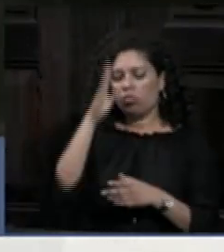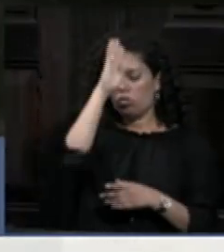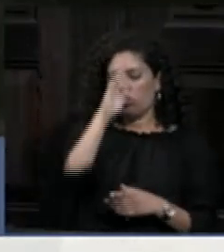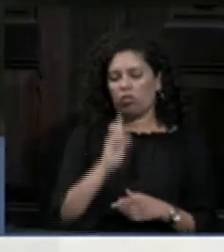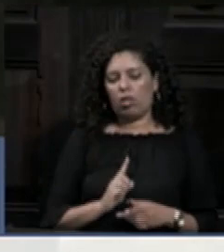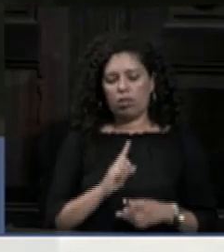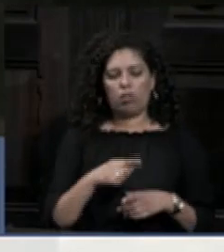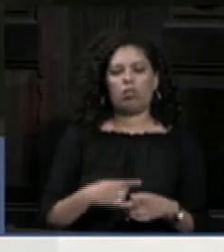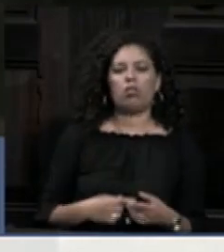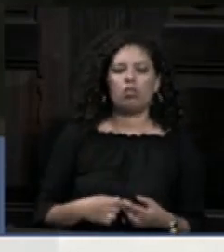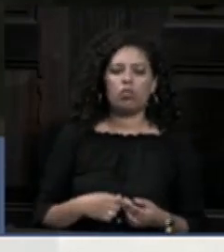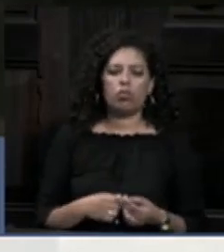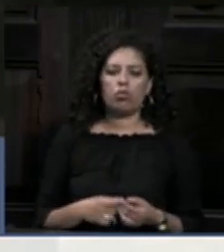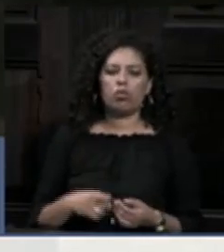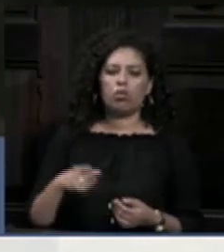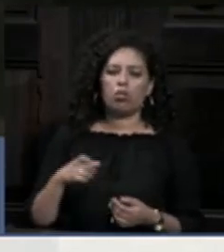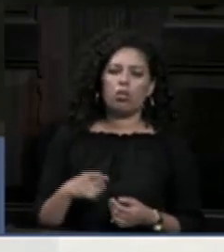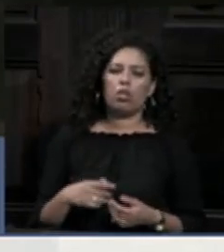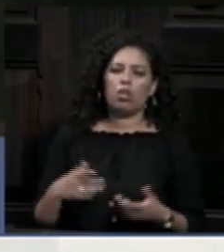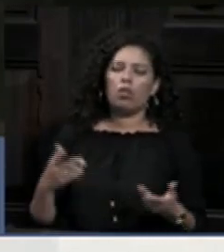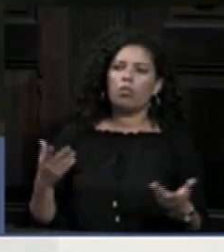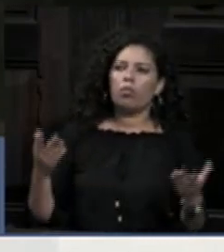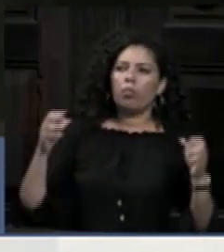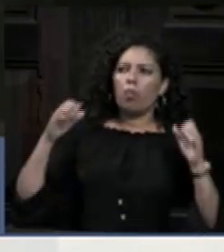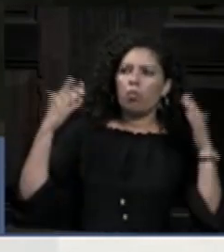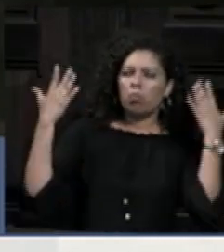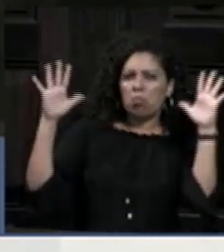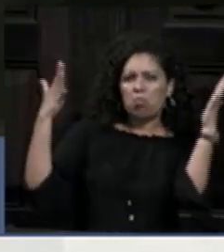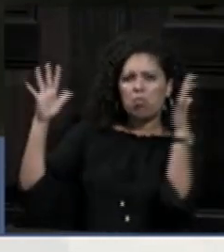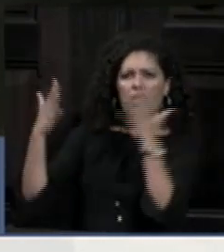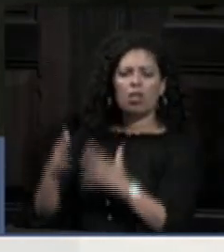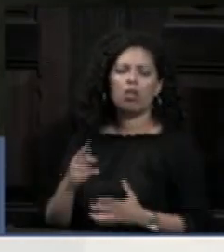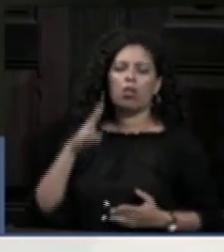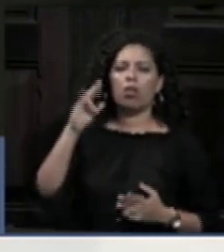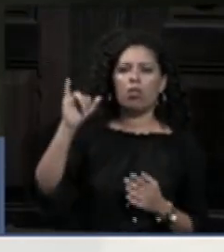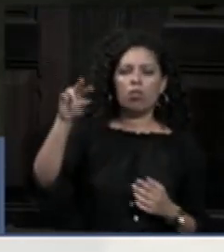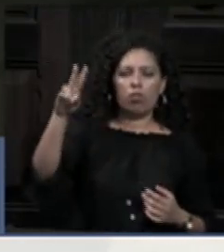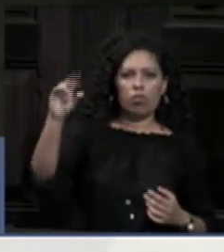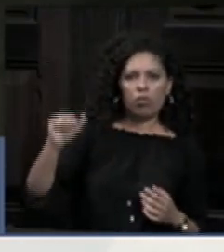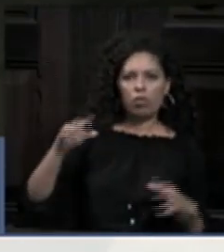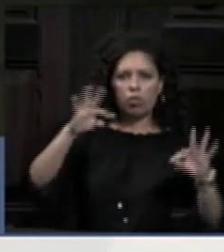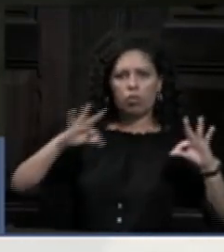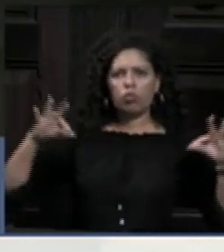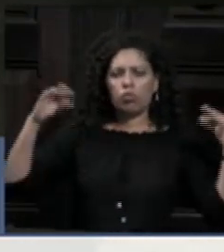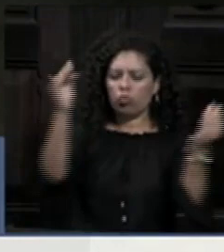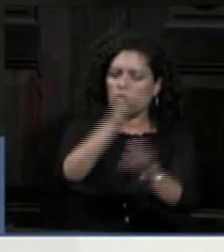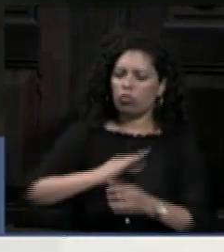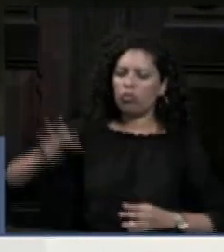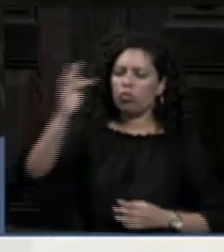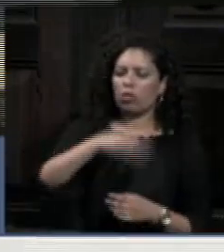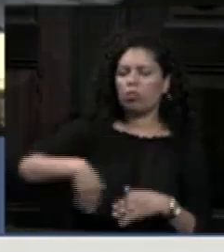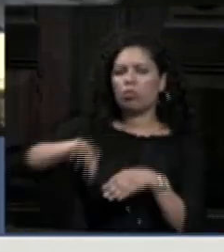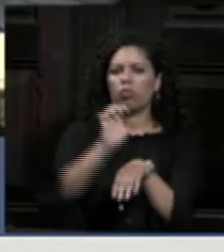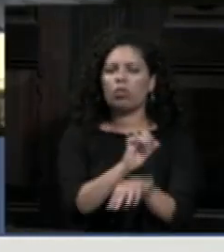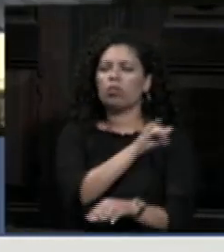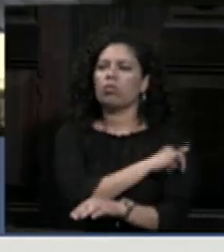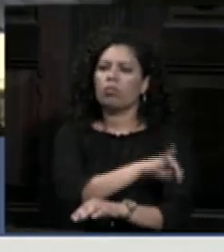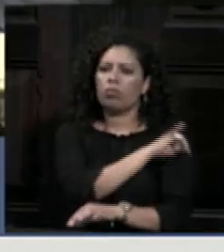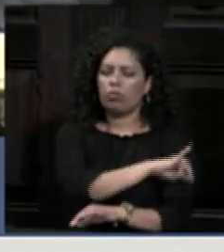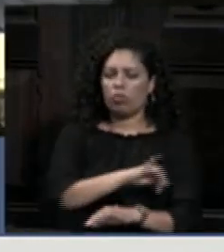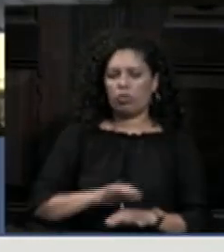social rio a uerj uenf e uezo e seus movimentos sociais pela vitória de hoje o